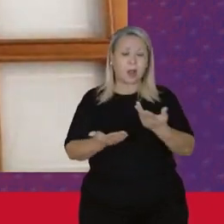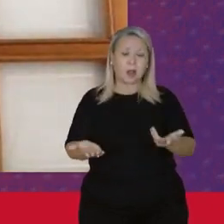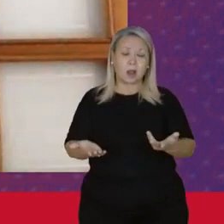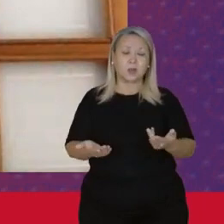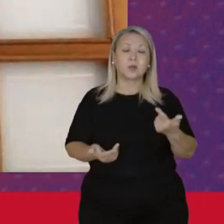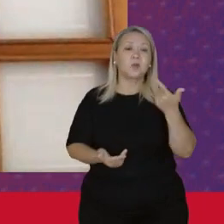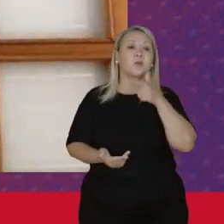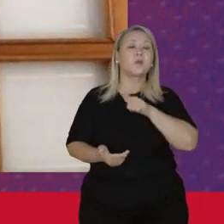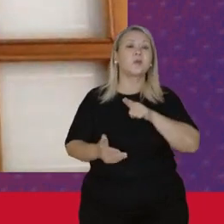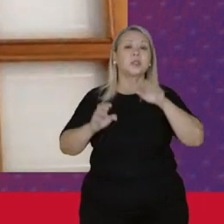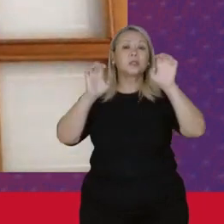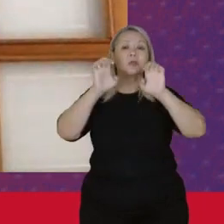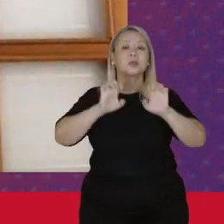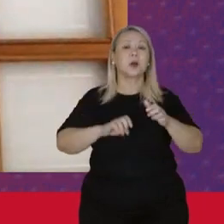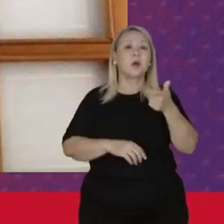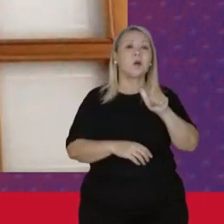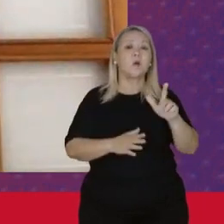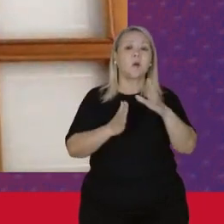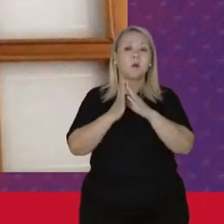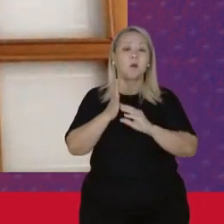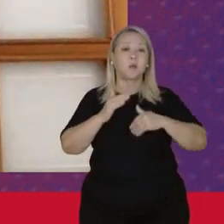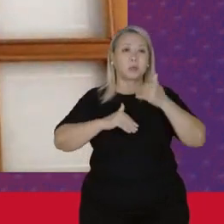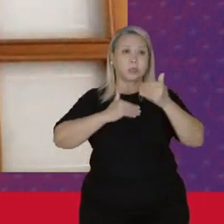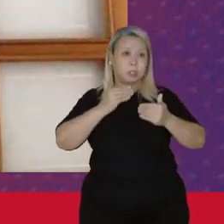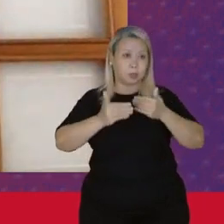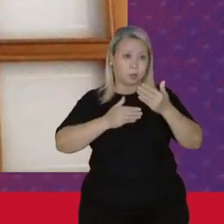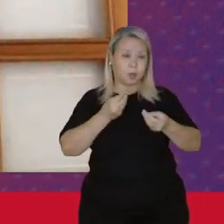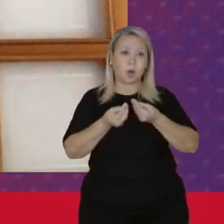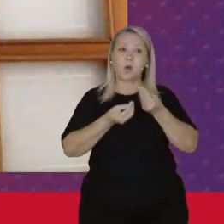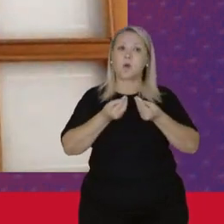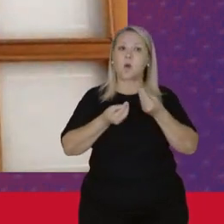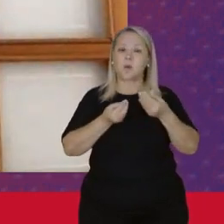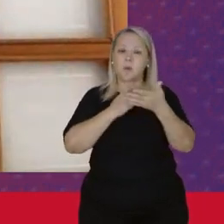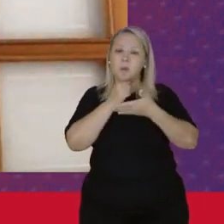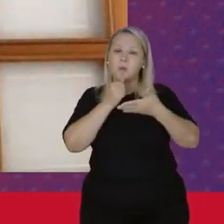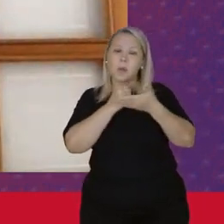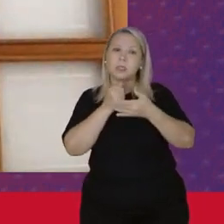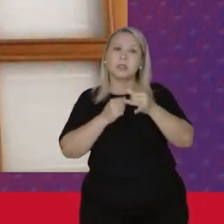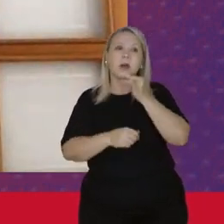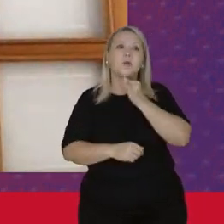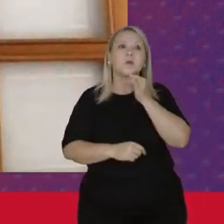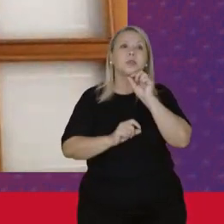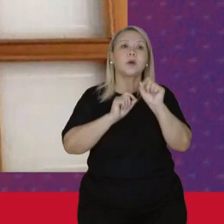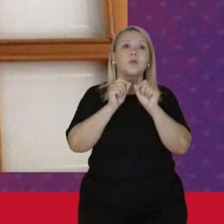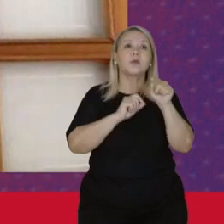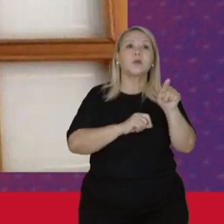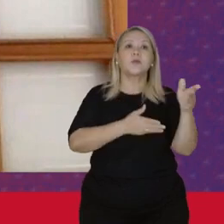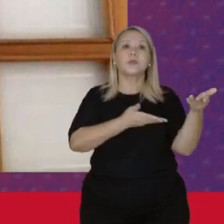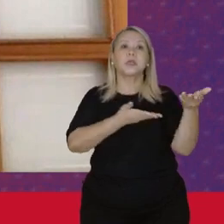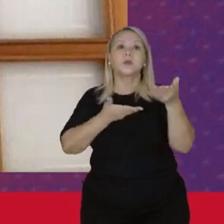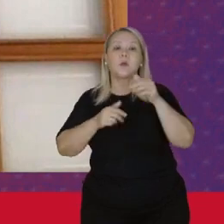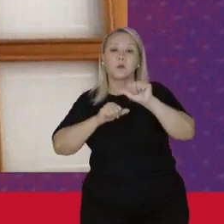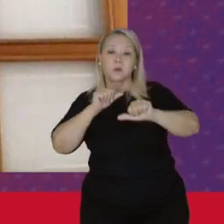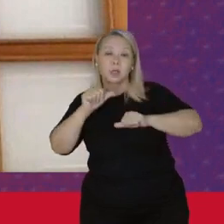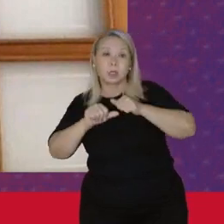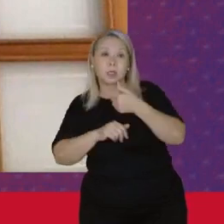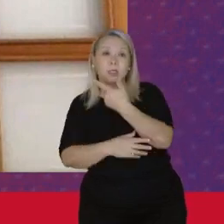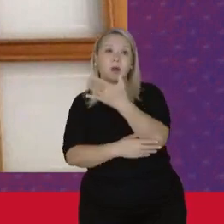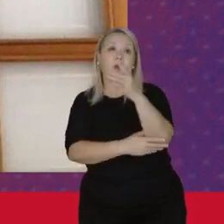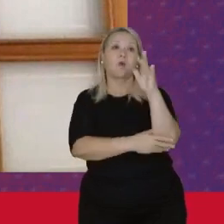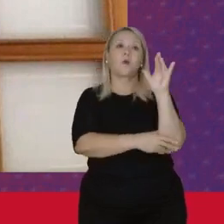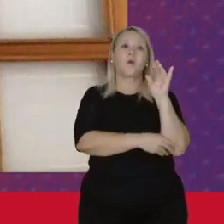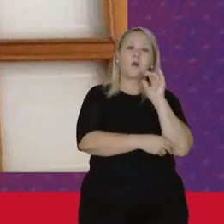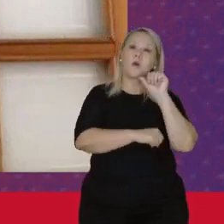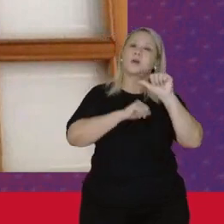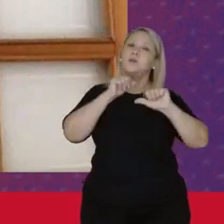consegue estruturar um outro modelo de desenvolvimento, né, baseado, por exemplo, no que você trouxe da transição ecológica.